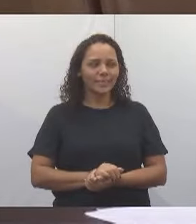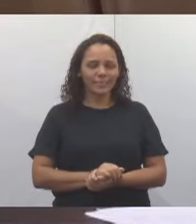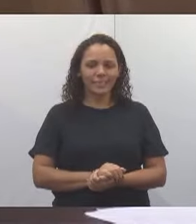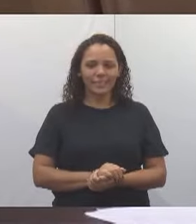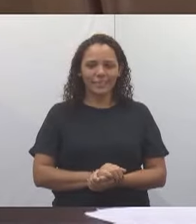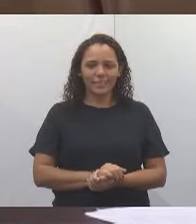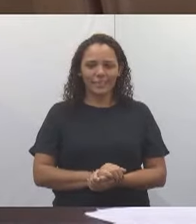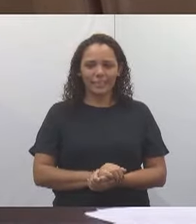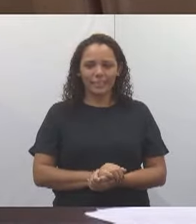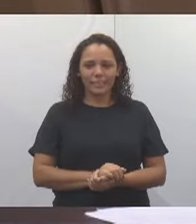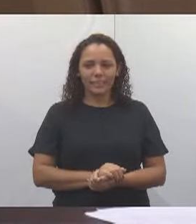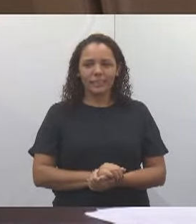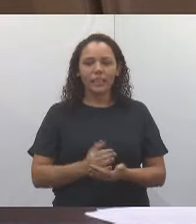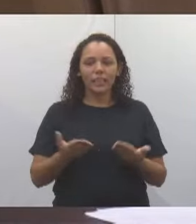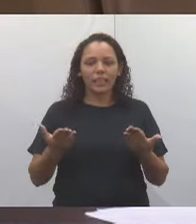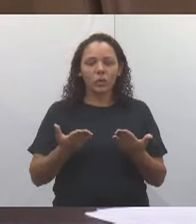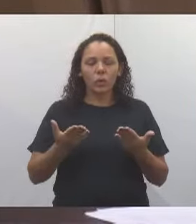Eu quero